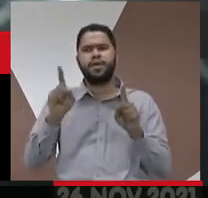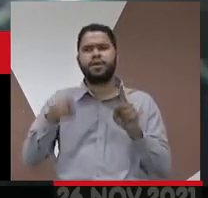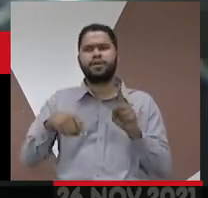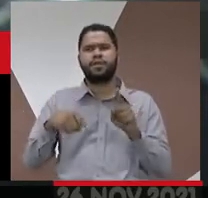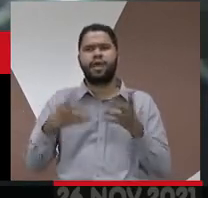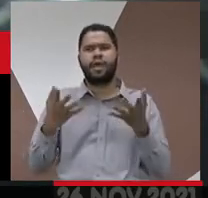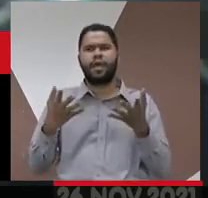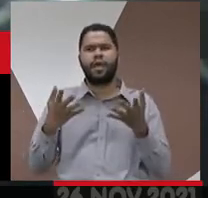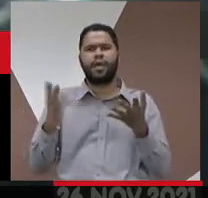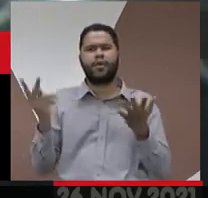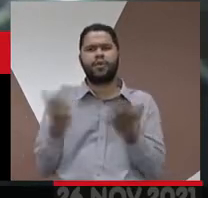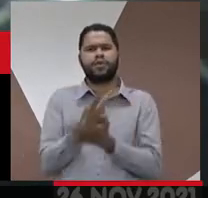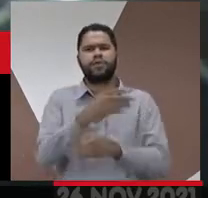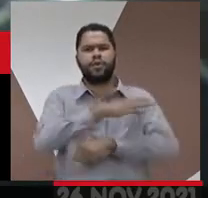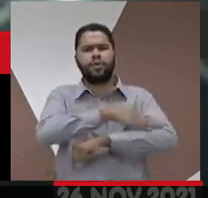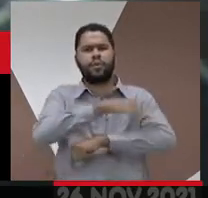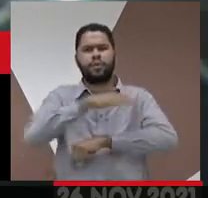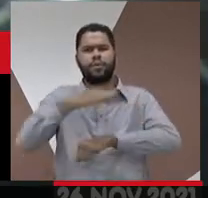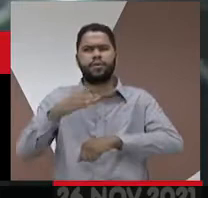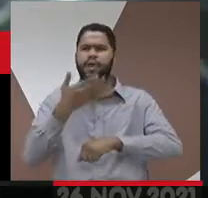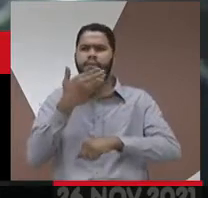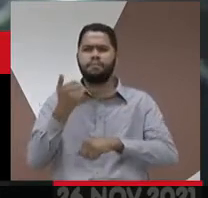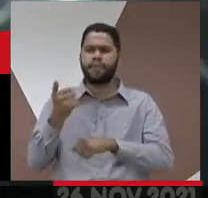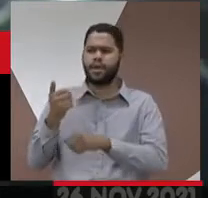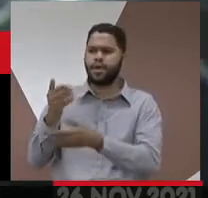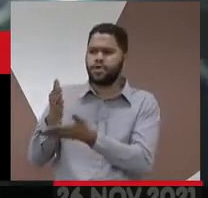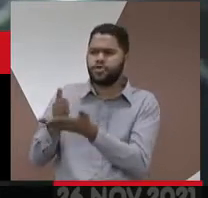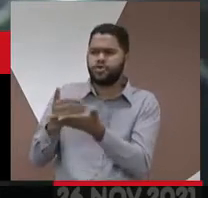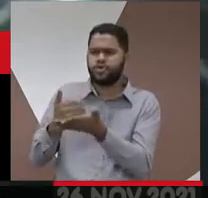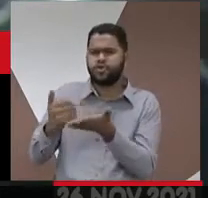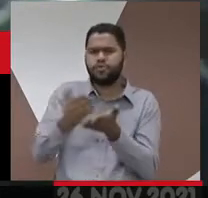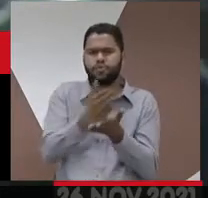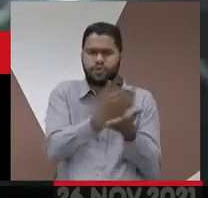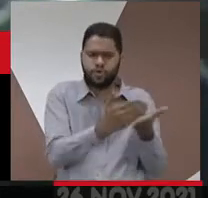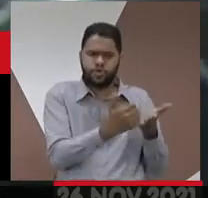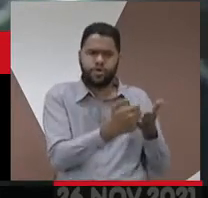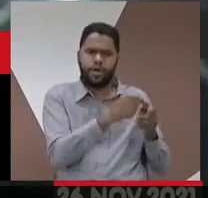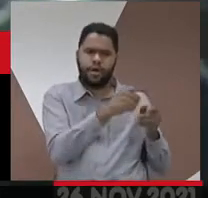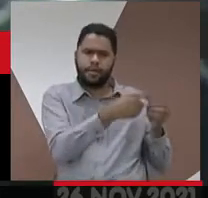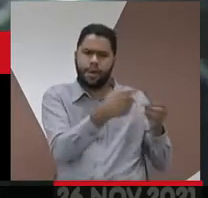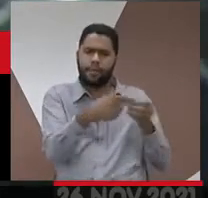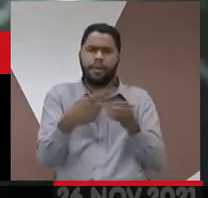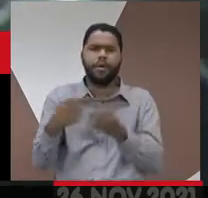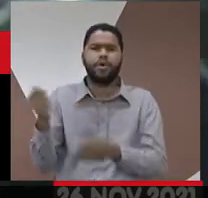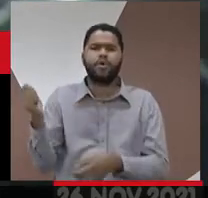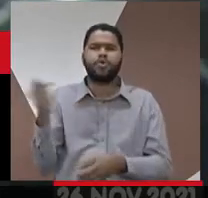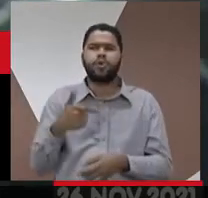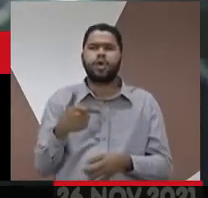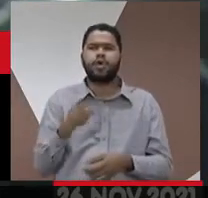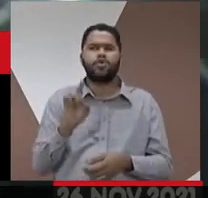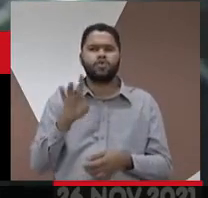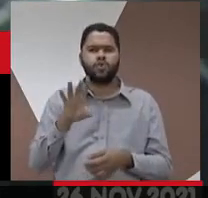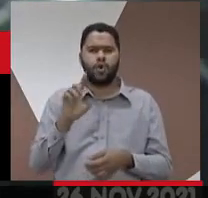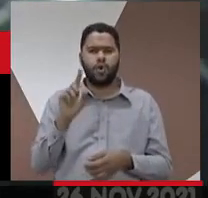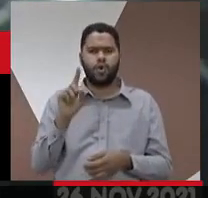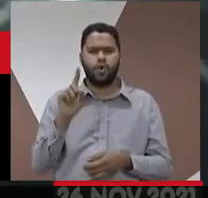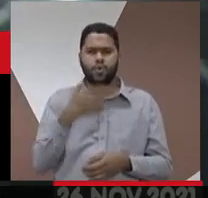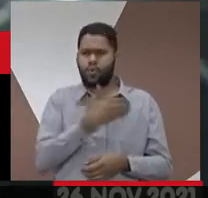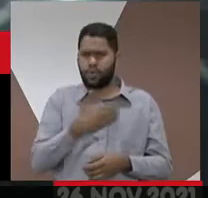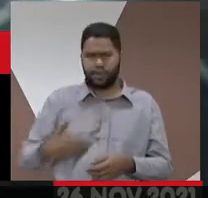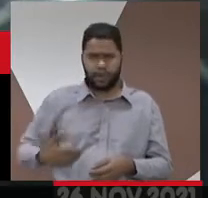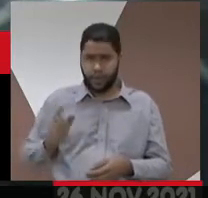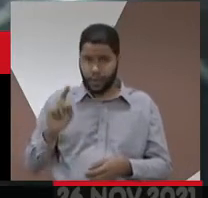contra, não, que às vezes é melhor dividir com os municípios, satisfazer os municípios, do que satisfazer só o Estado em